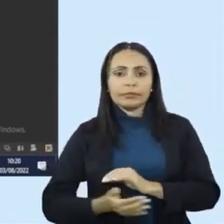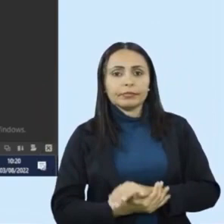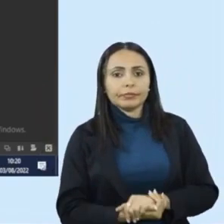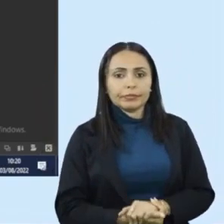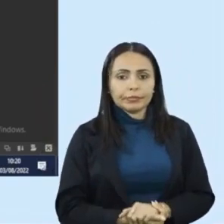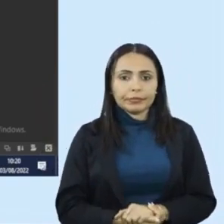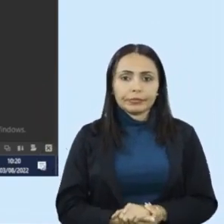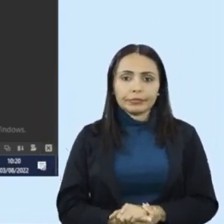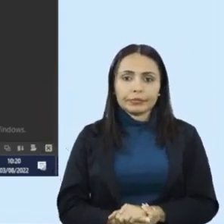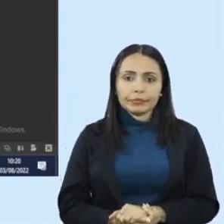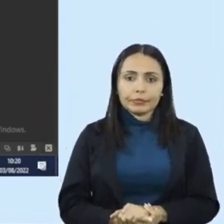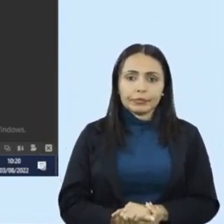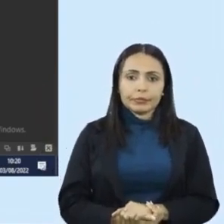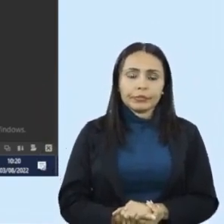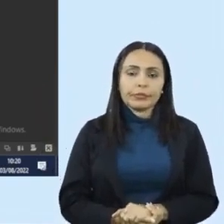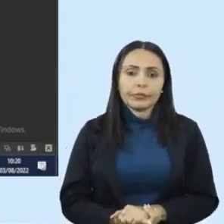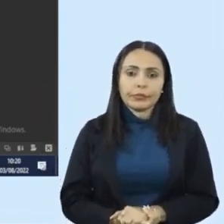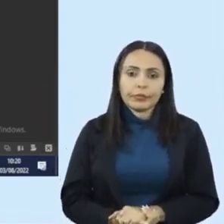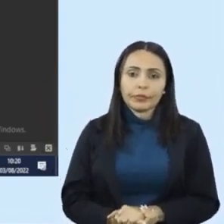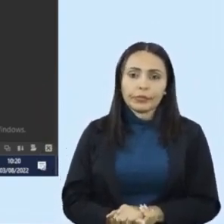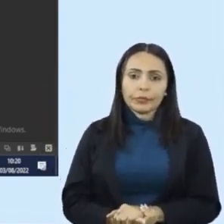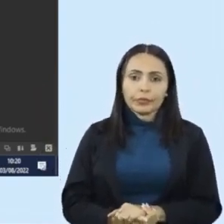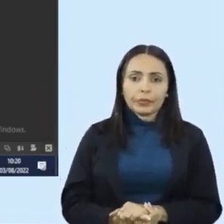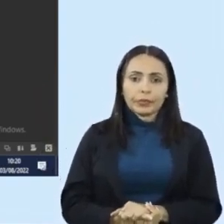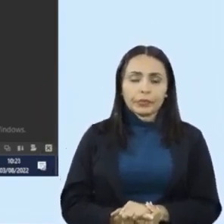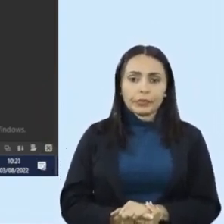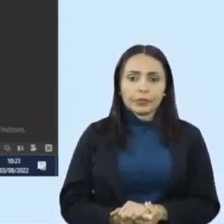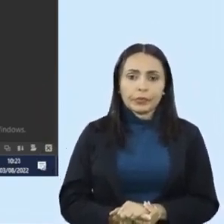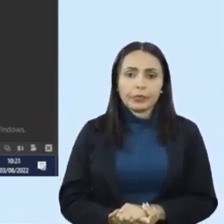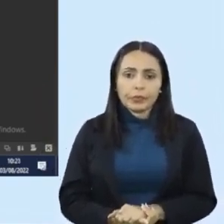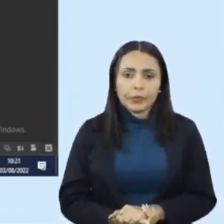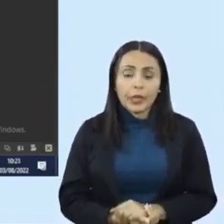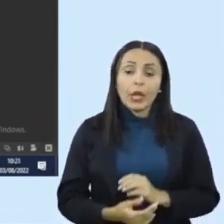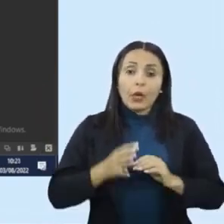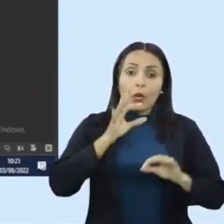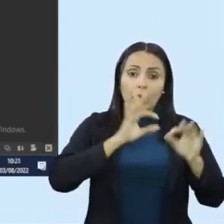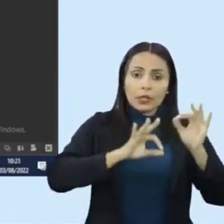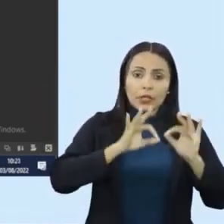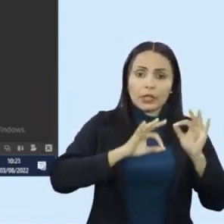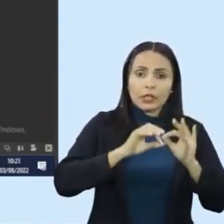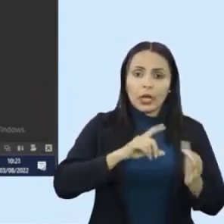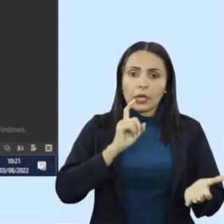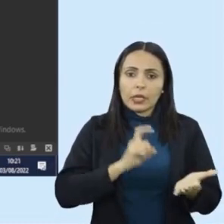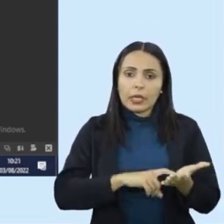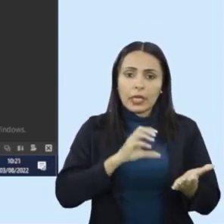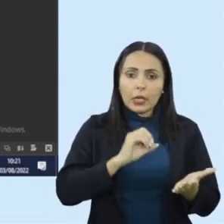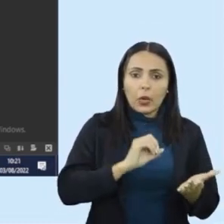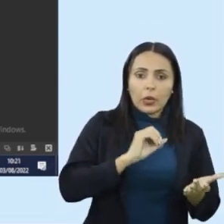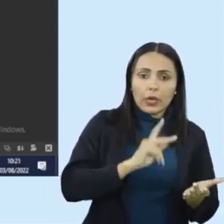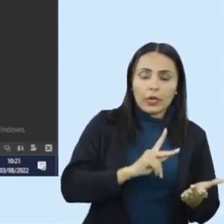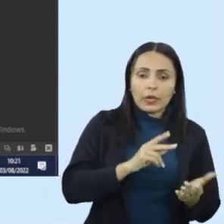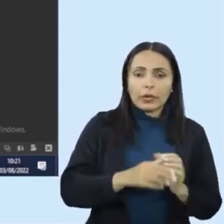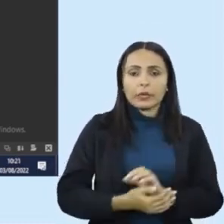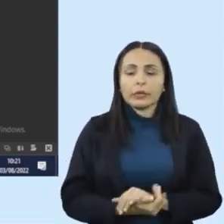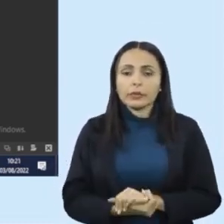novo projeto. Vai ser 1080 por 1080. Configurado isso, é só clicar em OK.